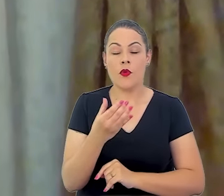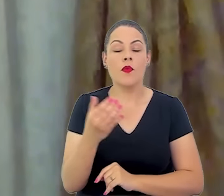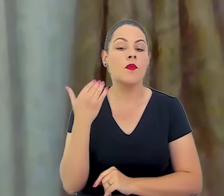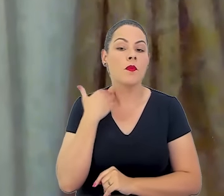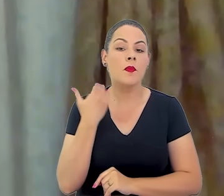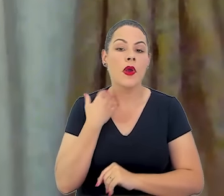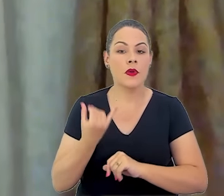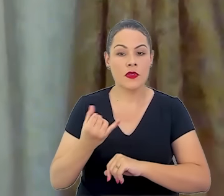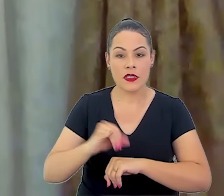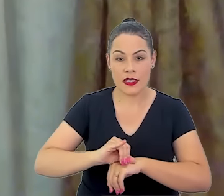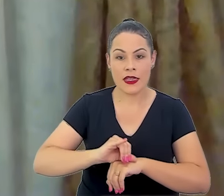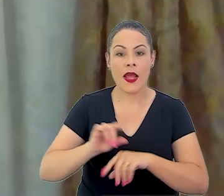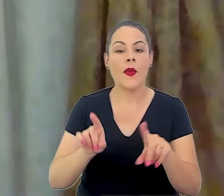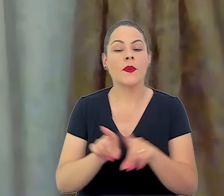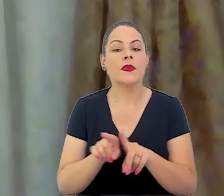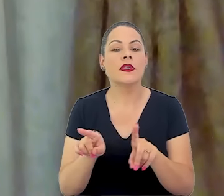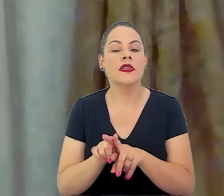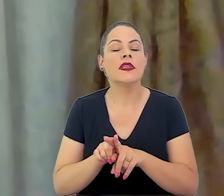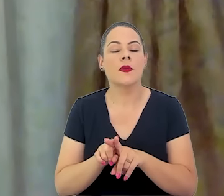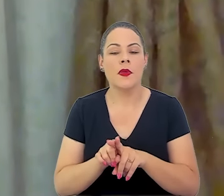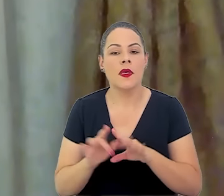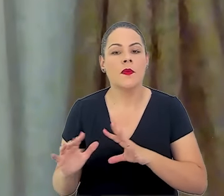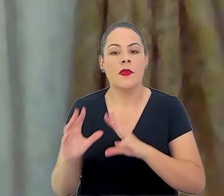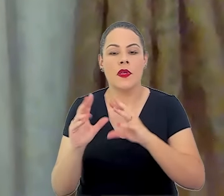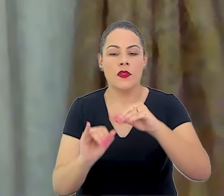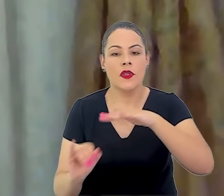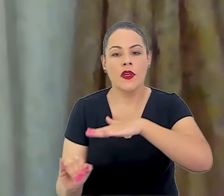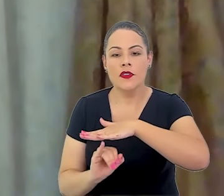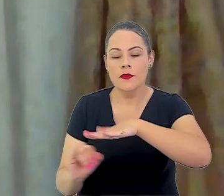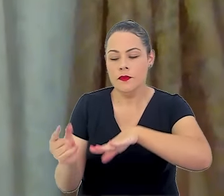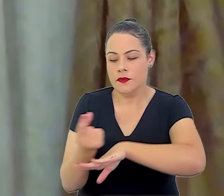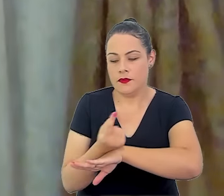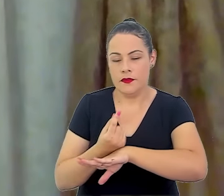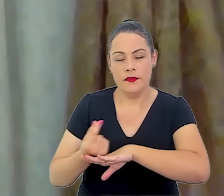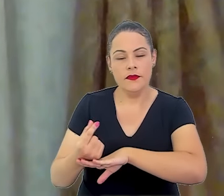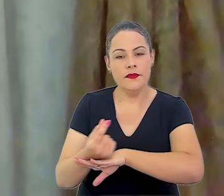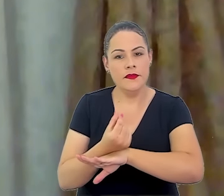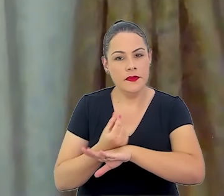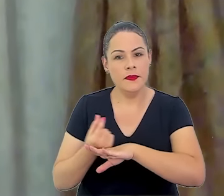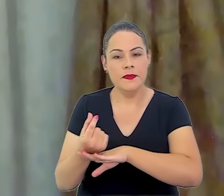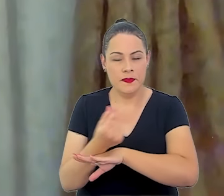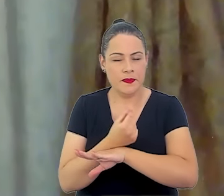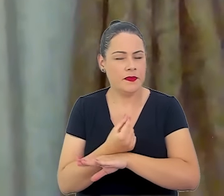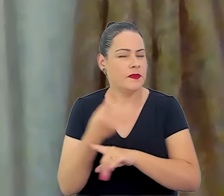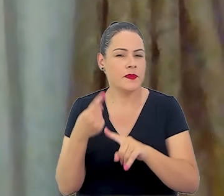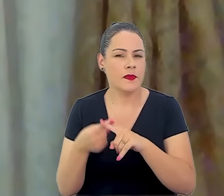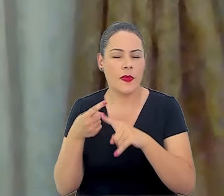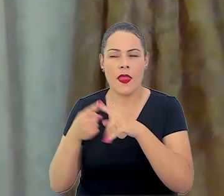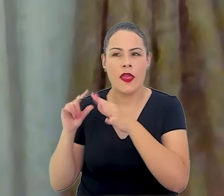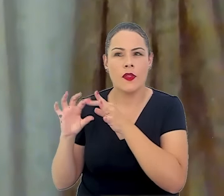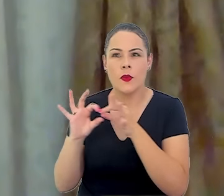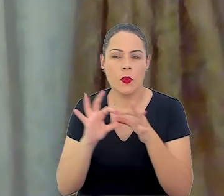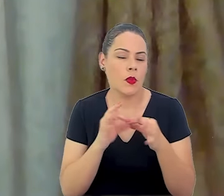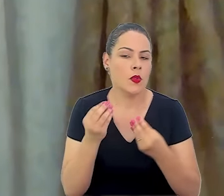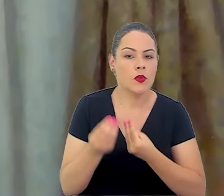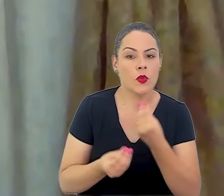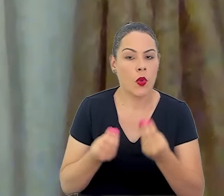bancos centrais e também para as instituições financeiras, no sentido de